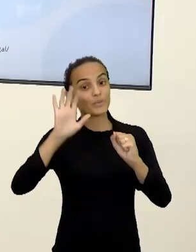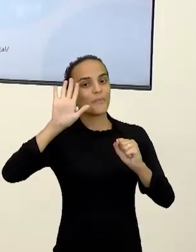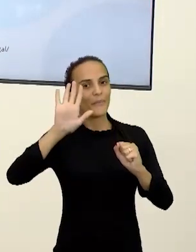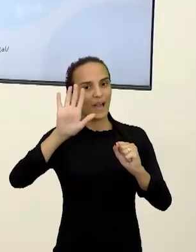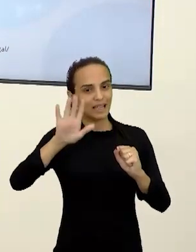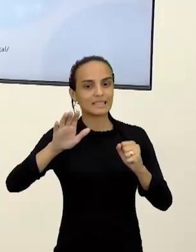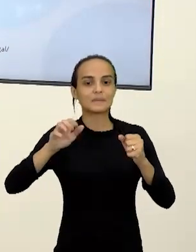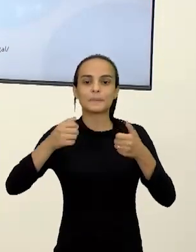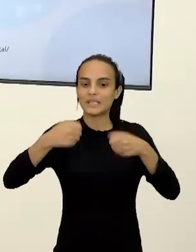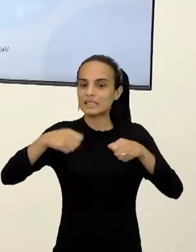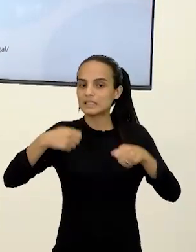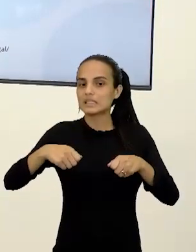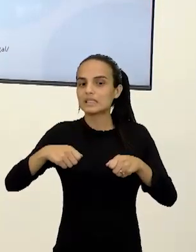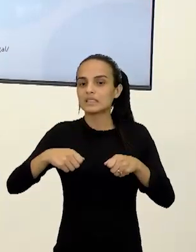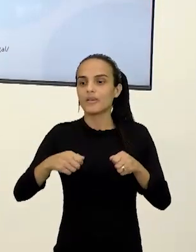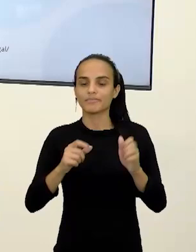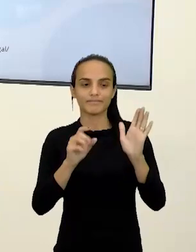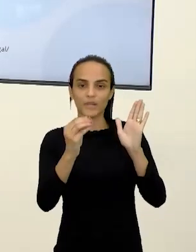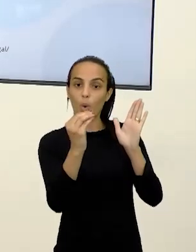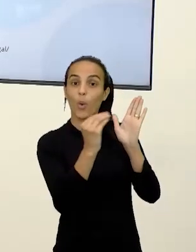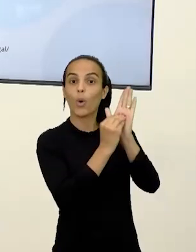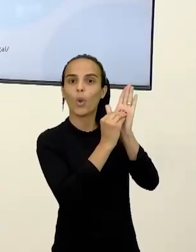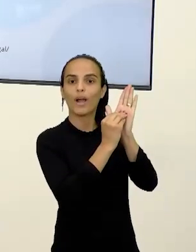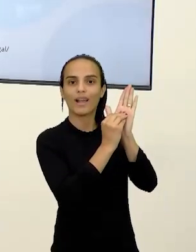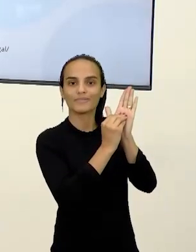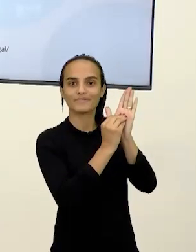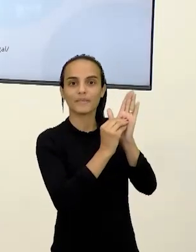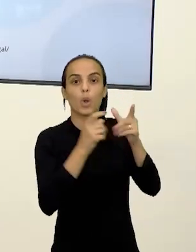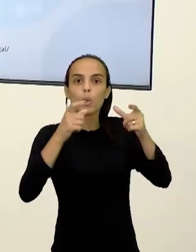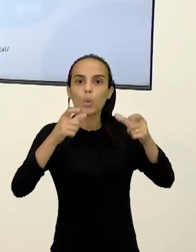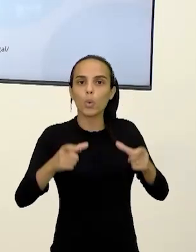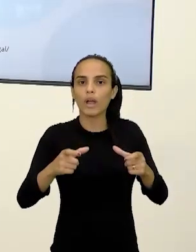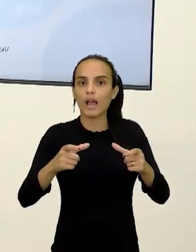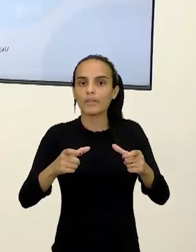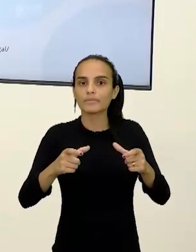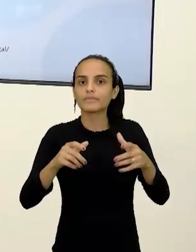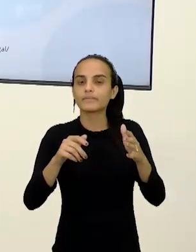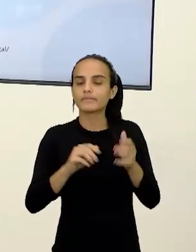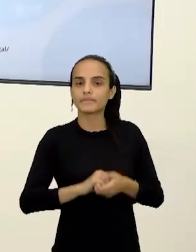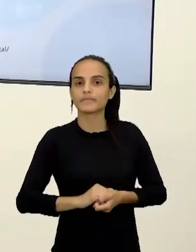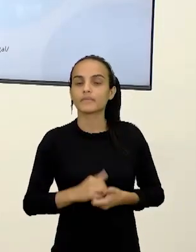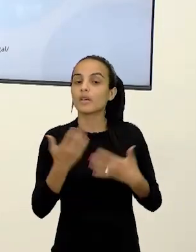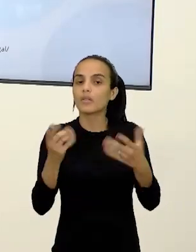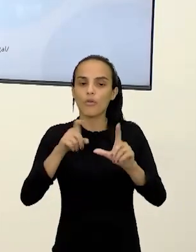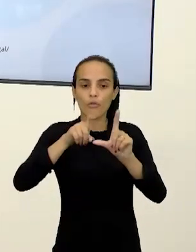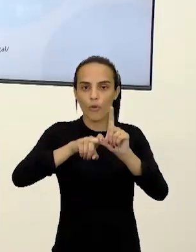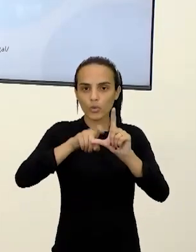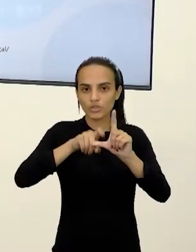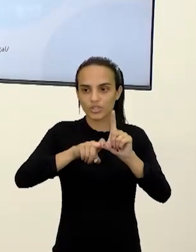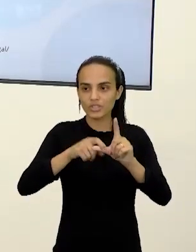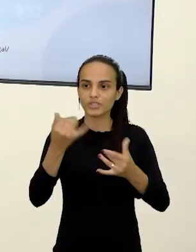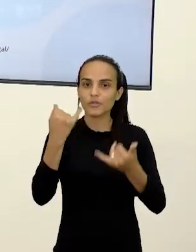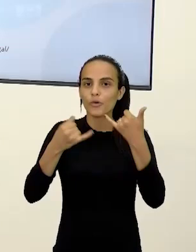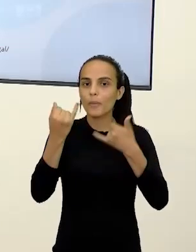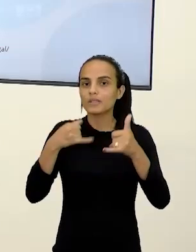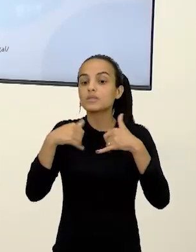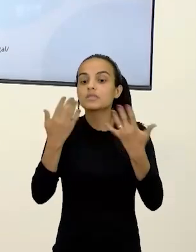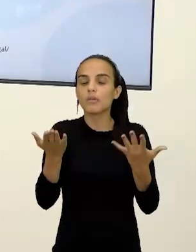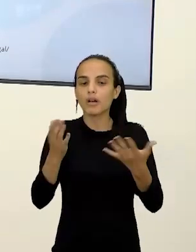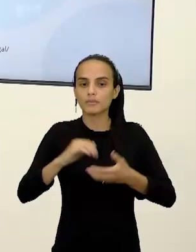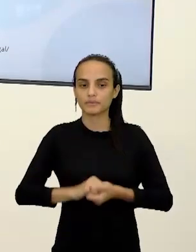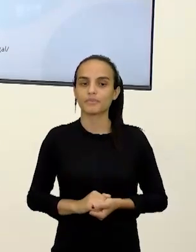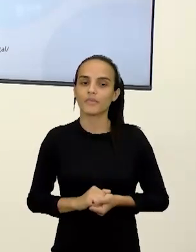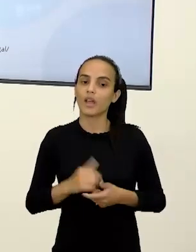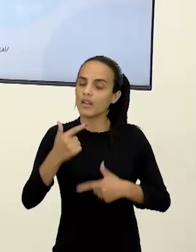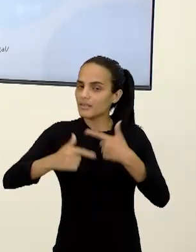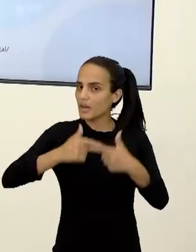eu coloque aqui da onde eu tirei, né? Qual foi a minha fonte de informação. Então, mesmo coisas assim, trabalhos